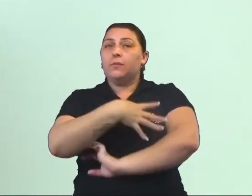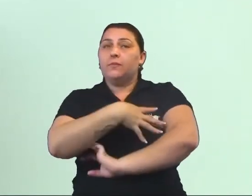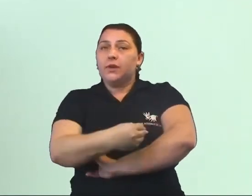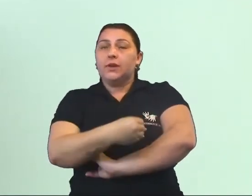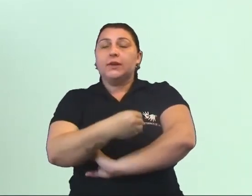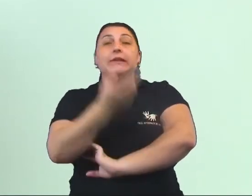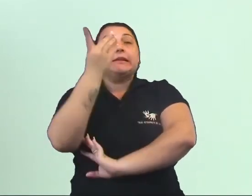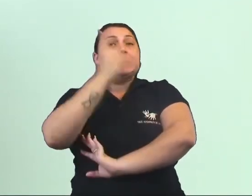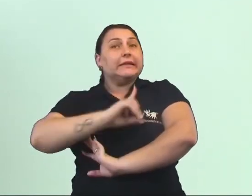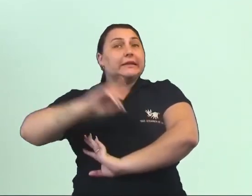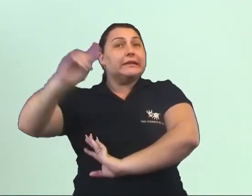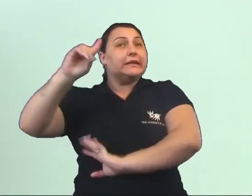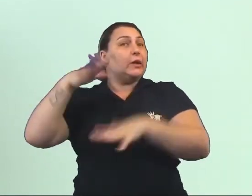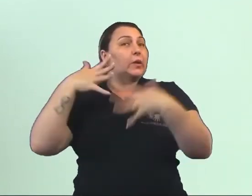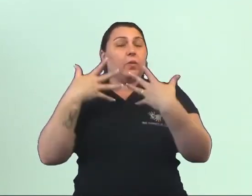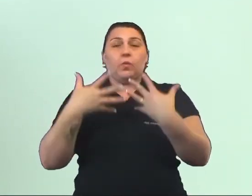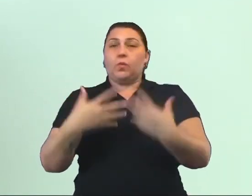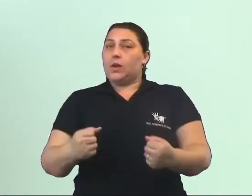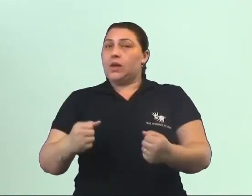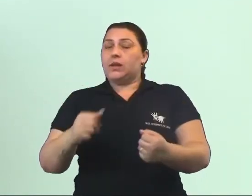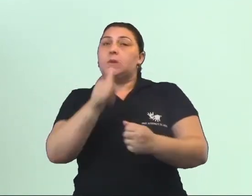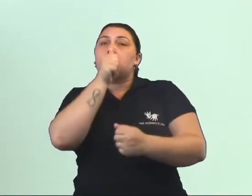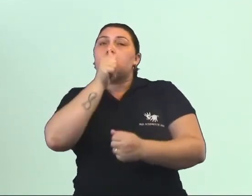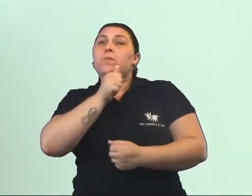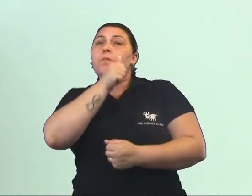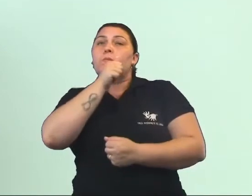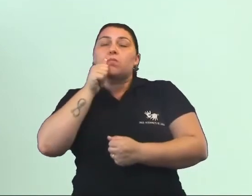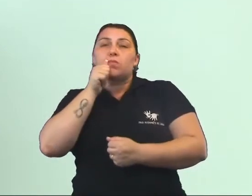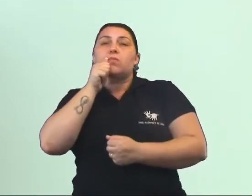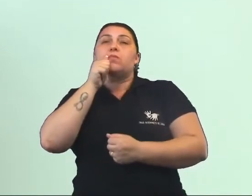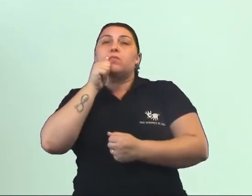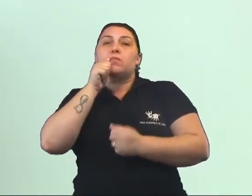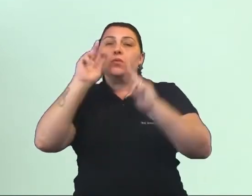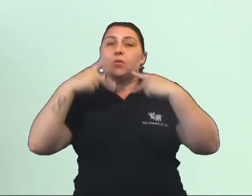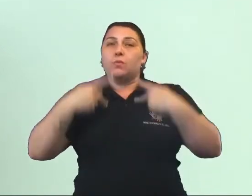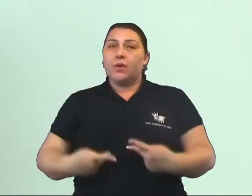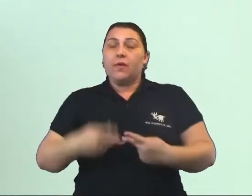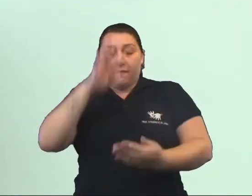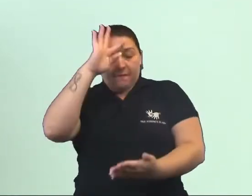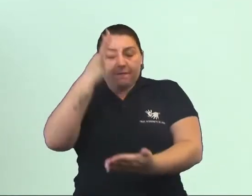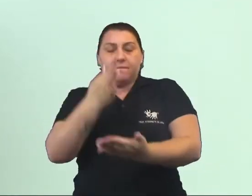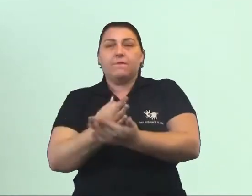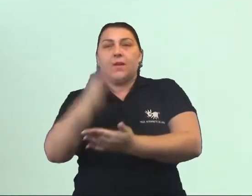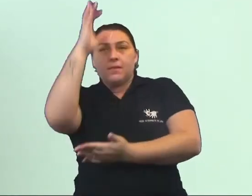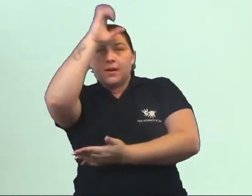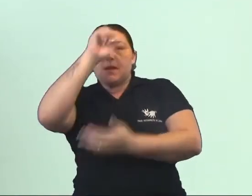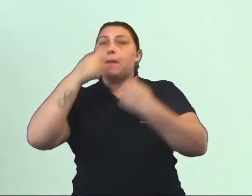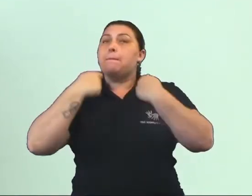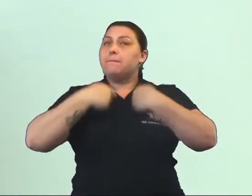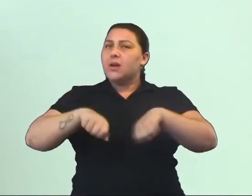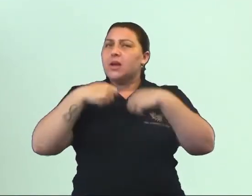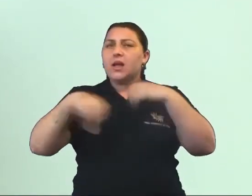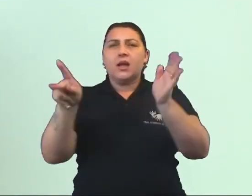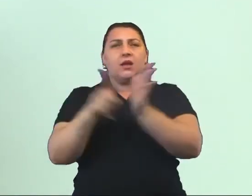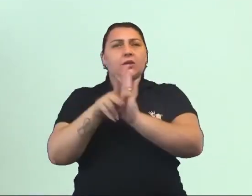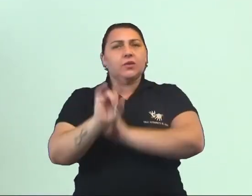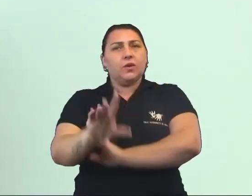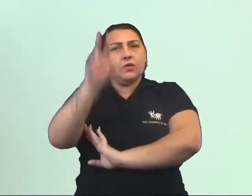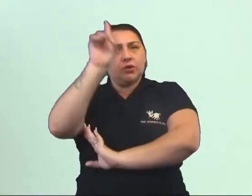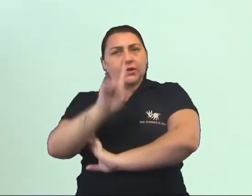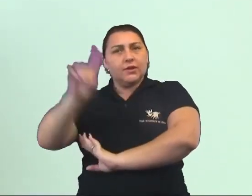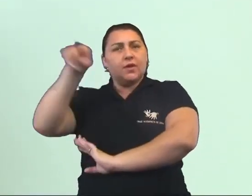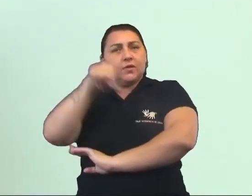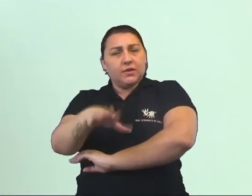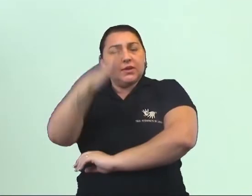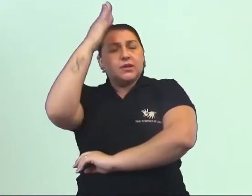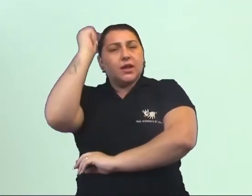não aceita sacrifício humano, mas aquilo foi um conflito de fé para Abraão, para ele aprender a depender de Deus. Você sabia que essa